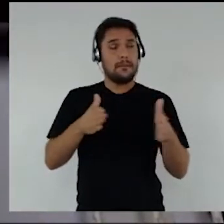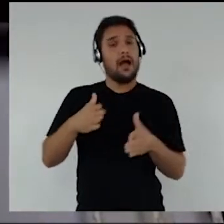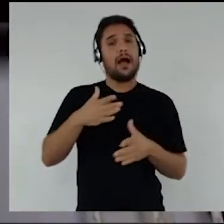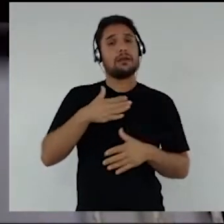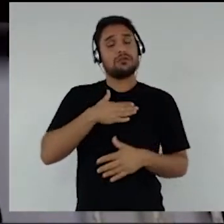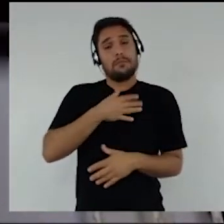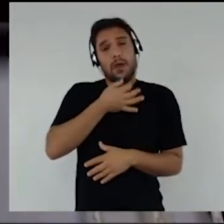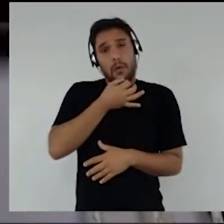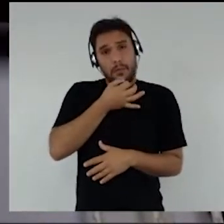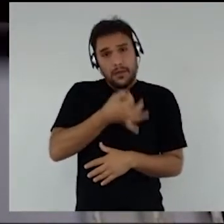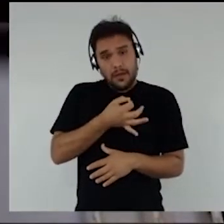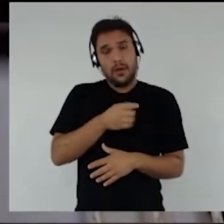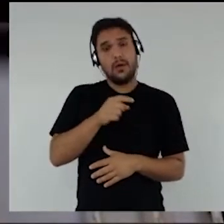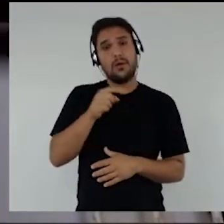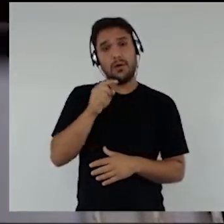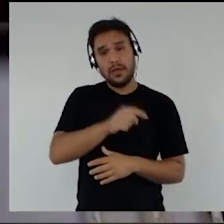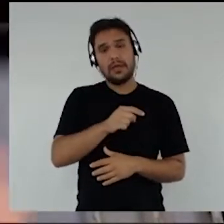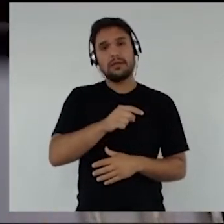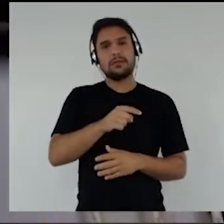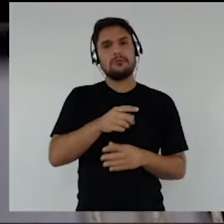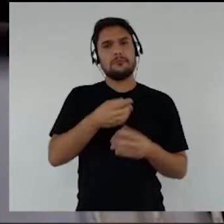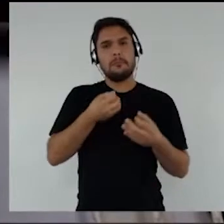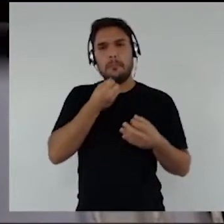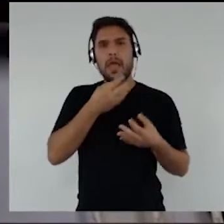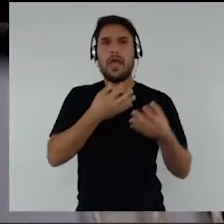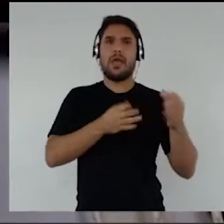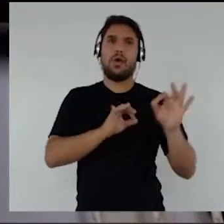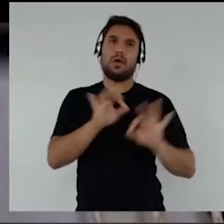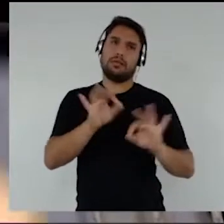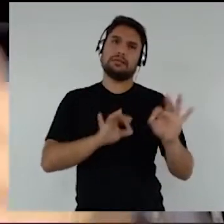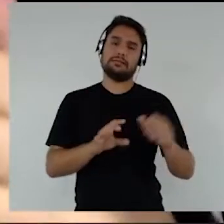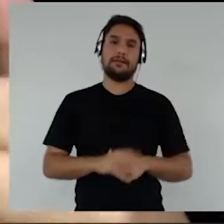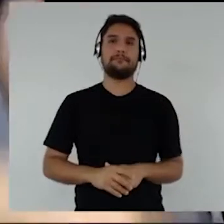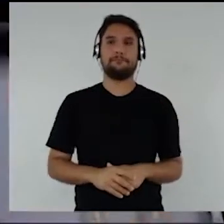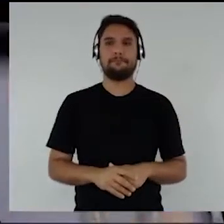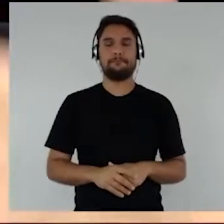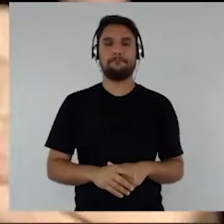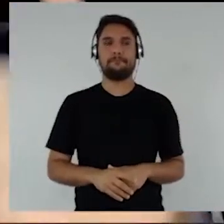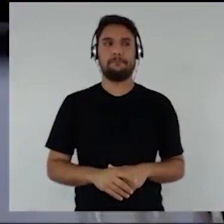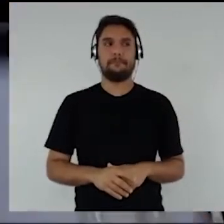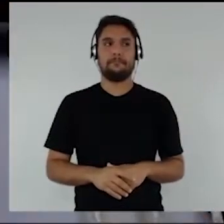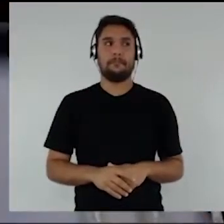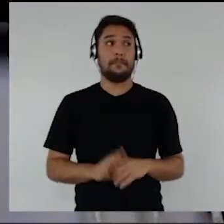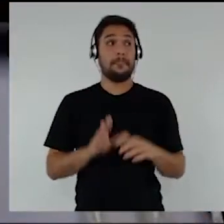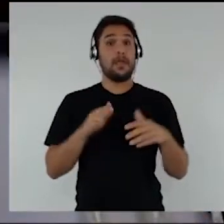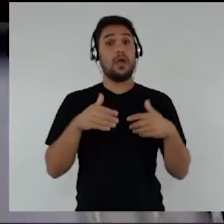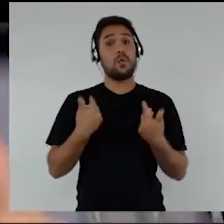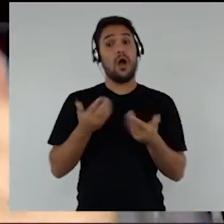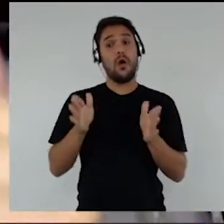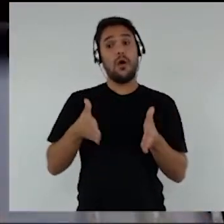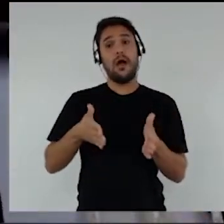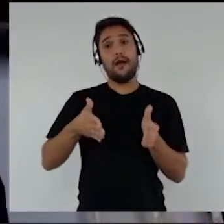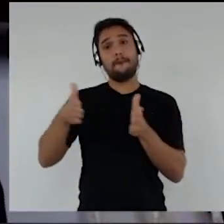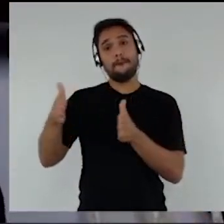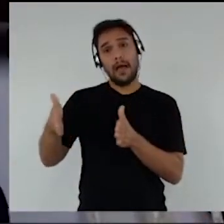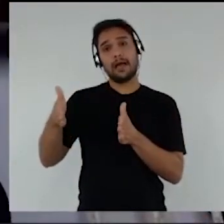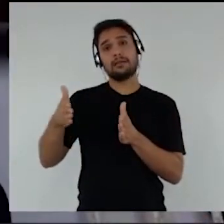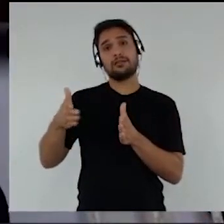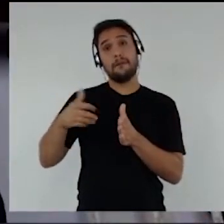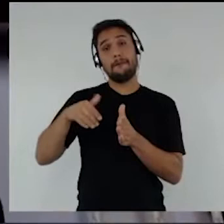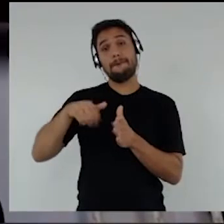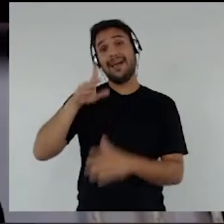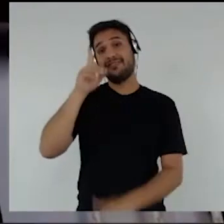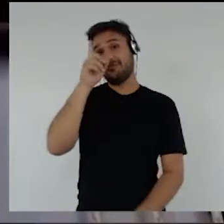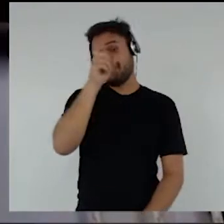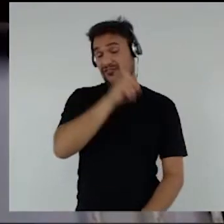meu ver, ela está bem colocada e bem resolvida. Qual que é a parte que eu acho que é a mais